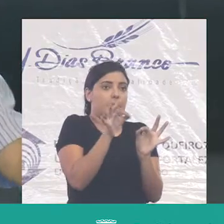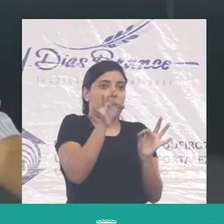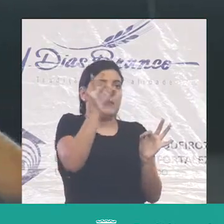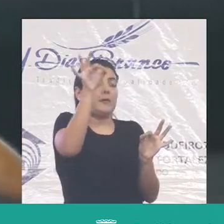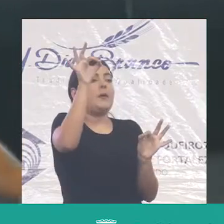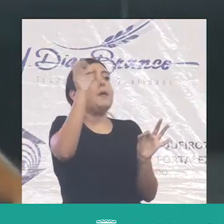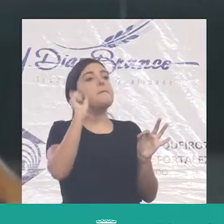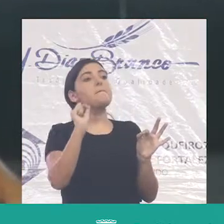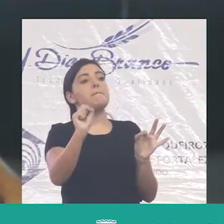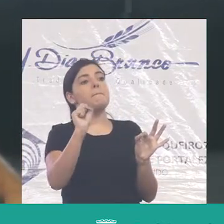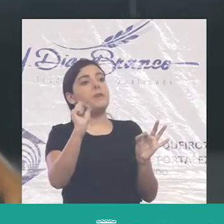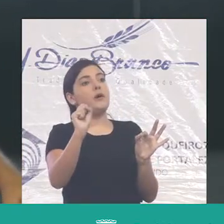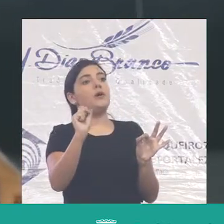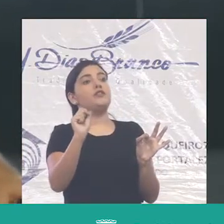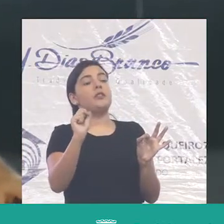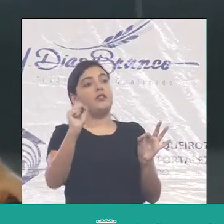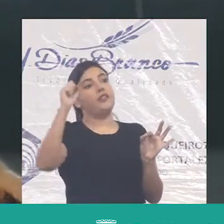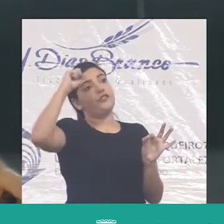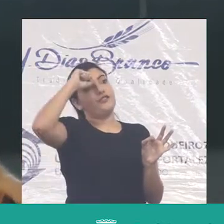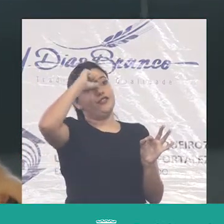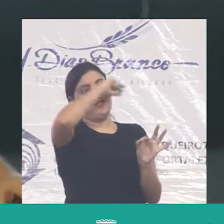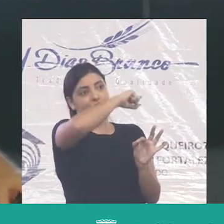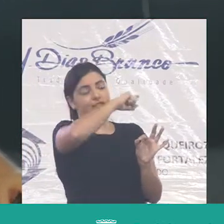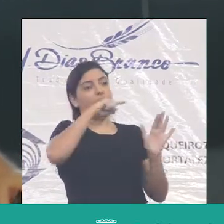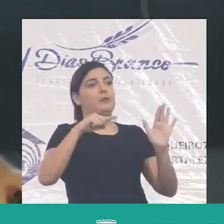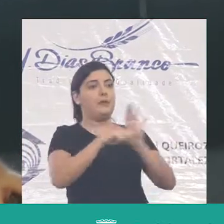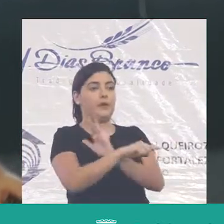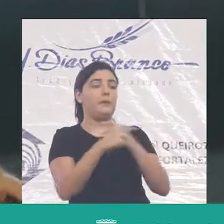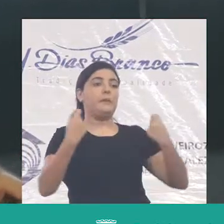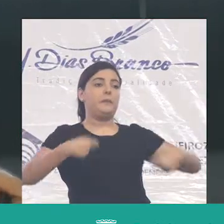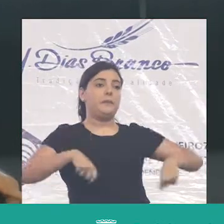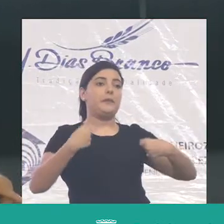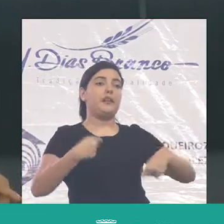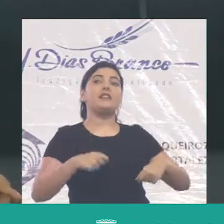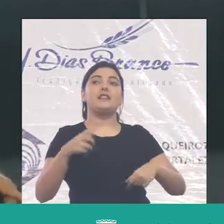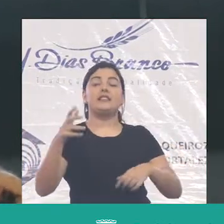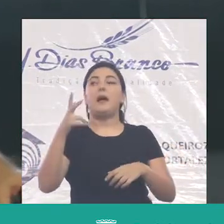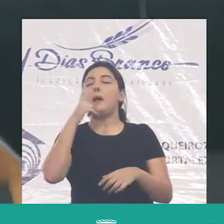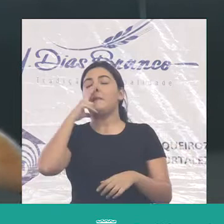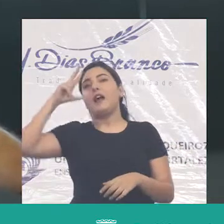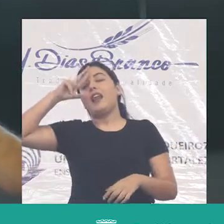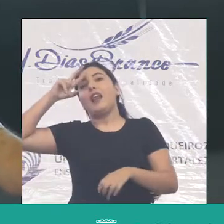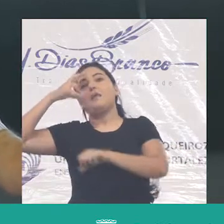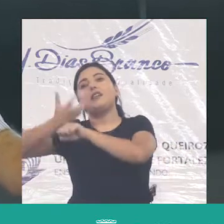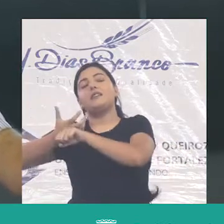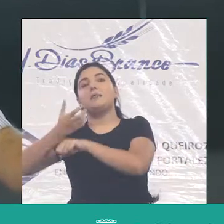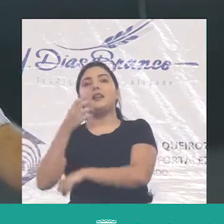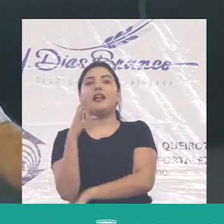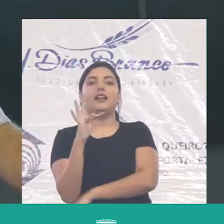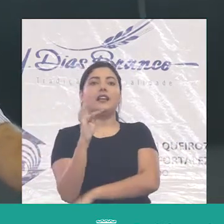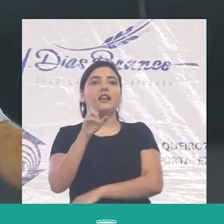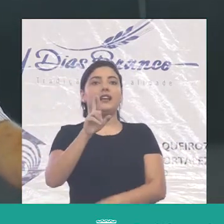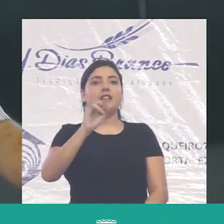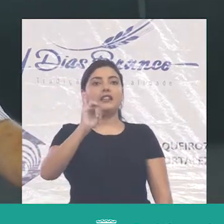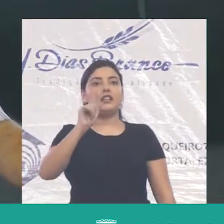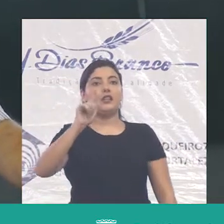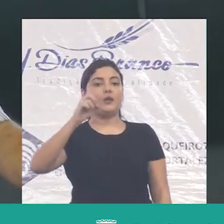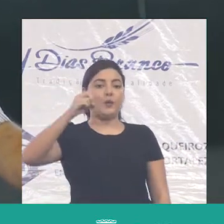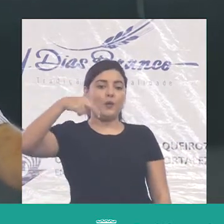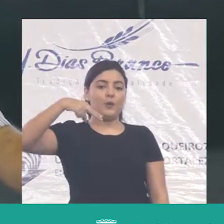passa a ser tratada como questão difícil, porque você precisa da trigonometria para poder resolver a questão. Tá